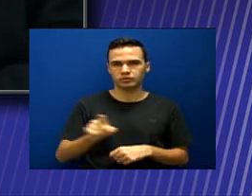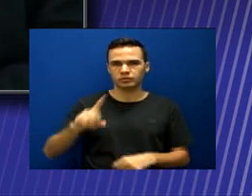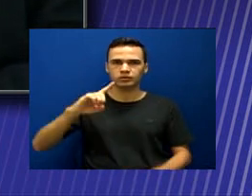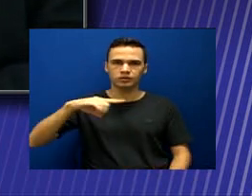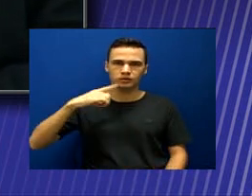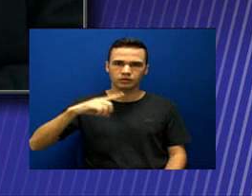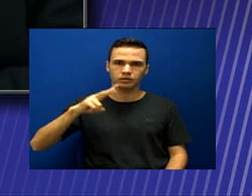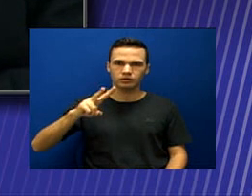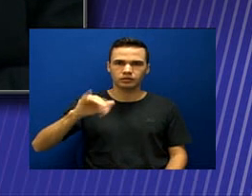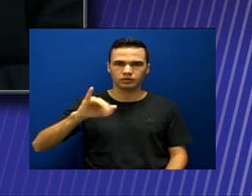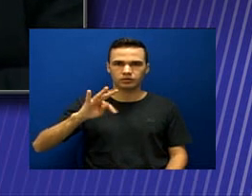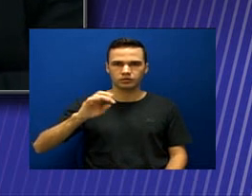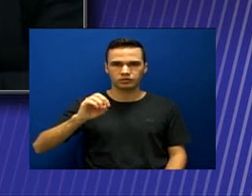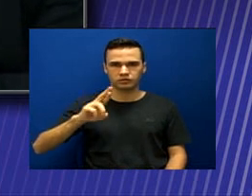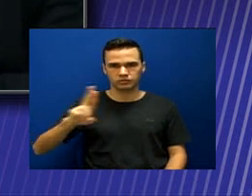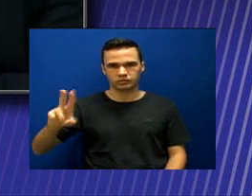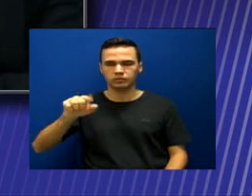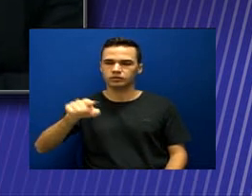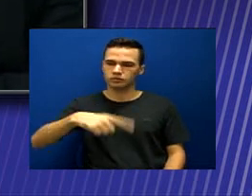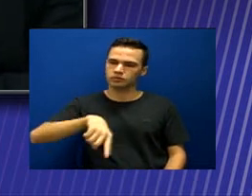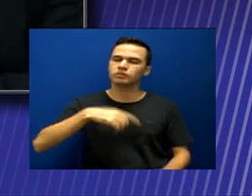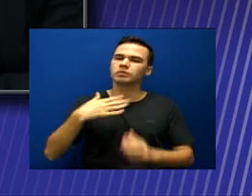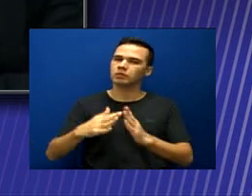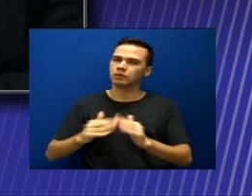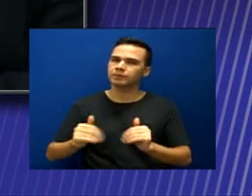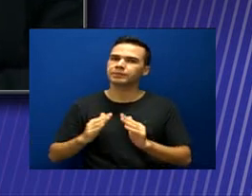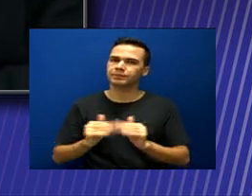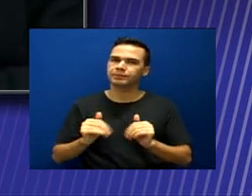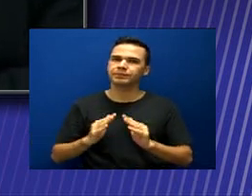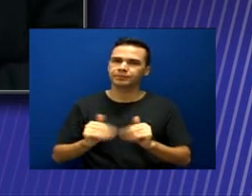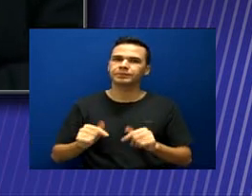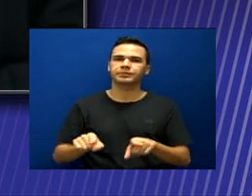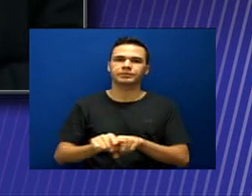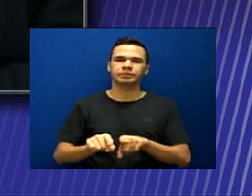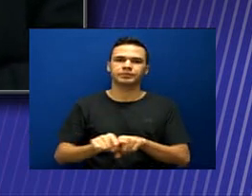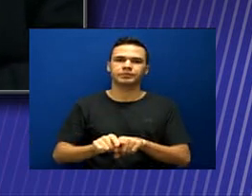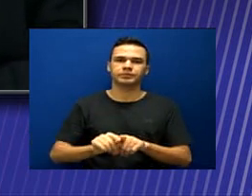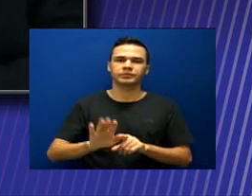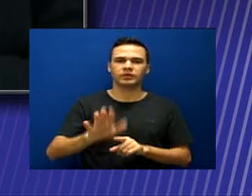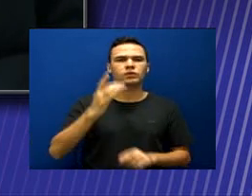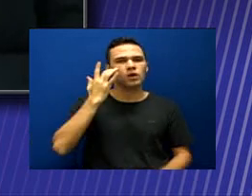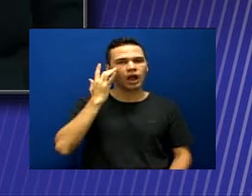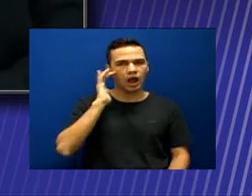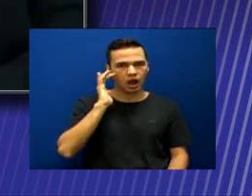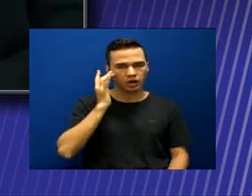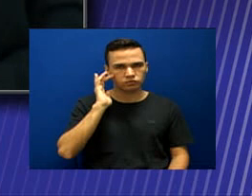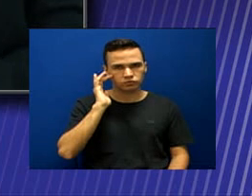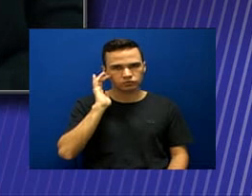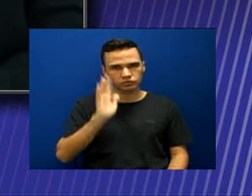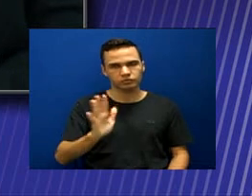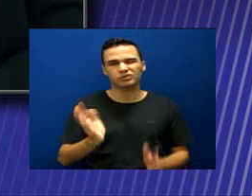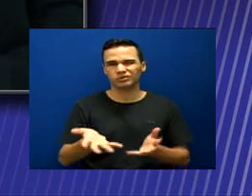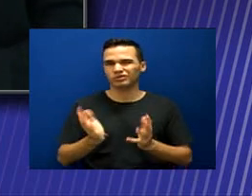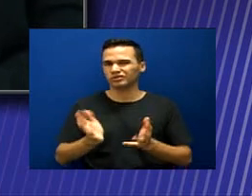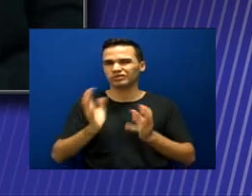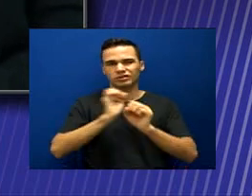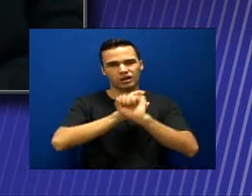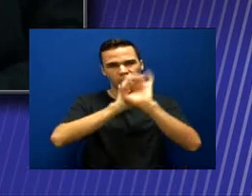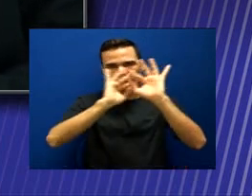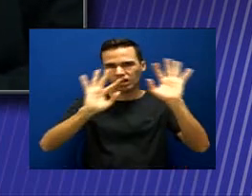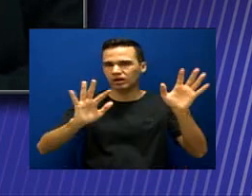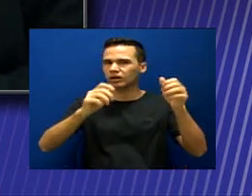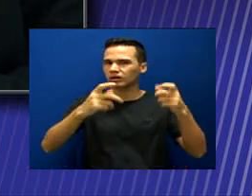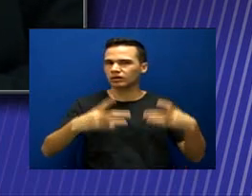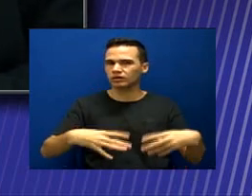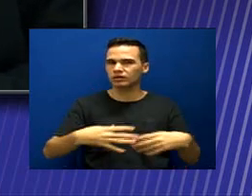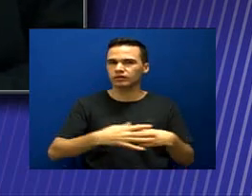deputado Vitor Lipe, mas estaremos cobrando também, senhor presidente. Com certeza, já cobrando também para que ele tome as... Já ficou bem claro a